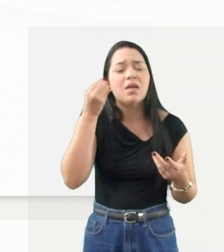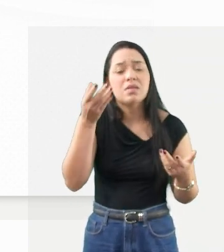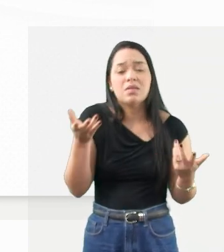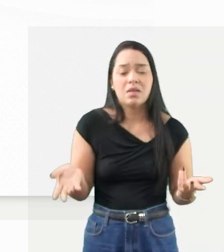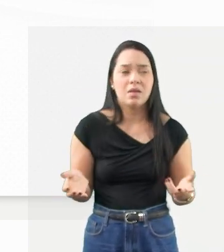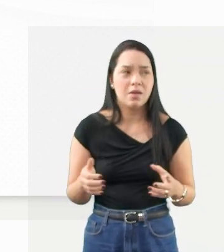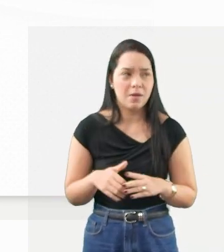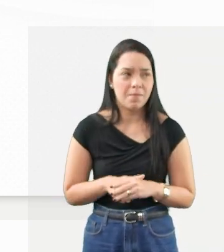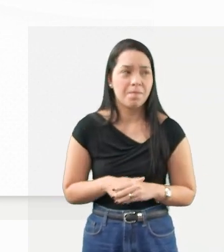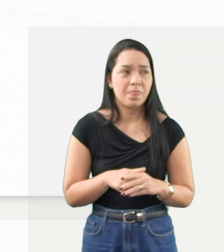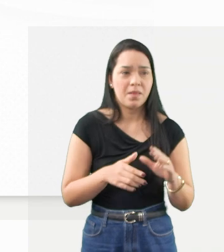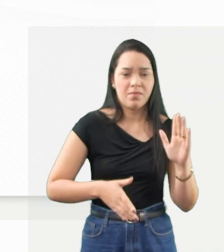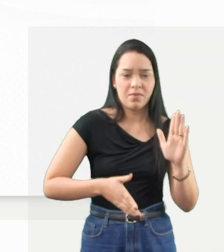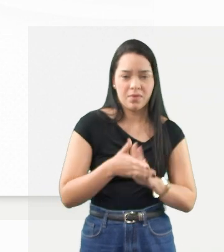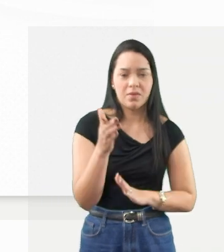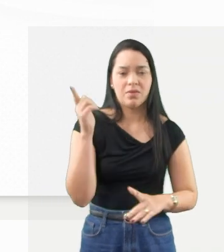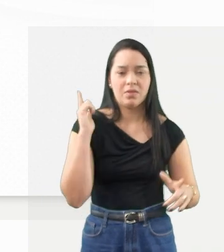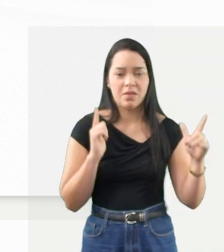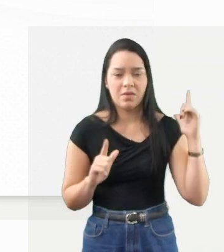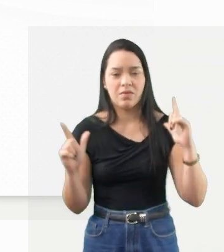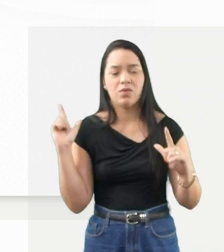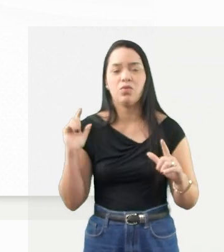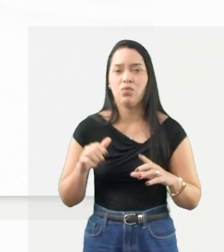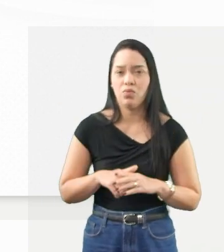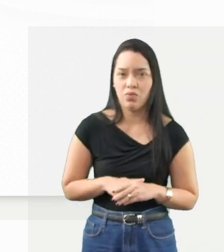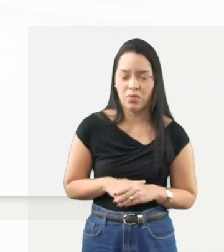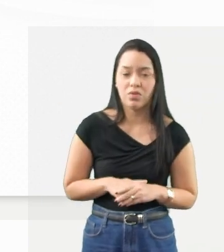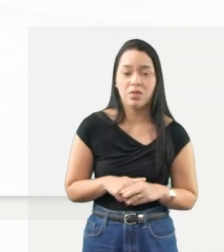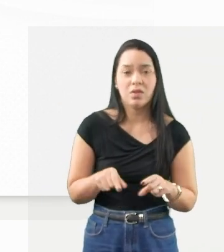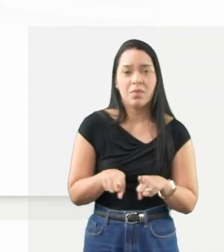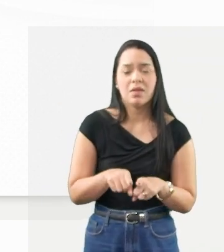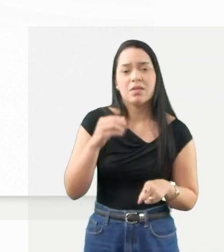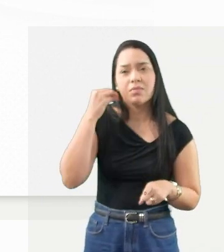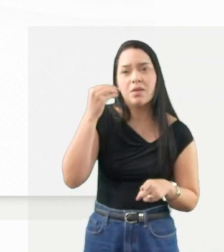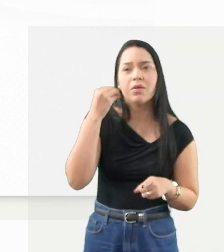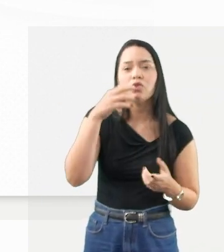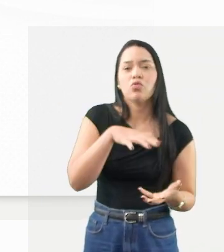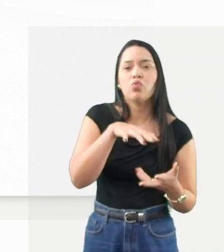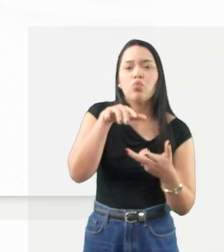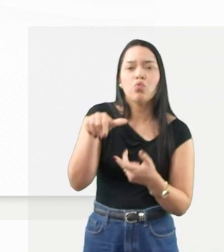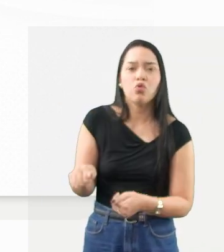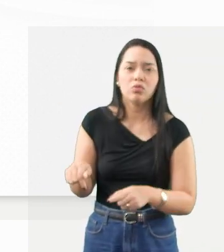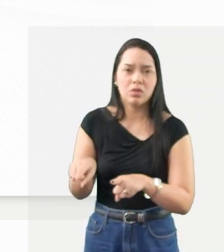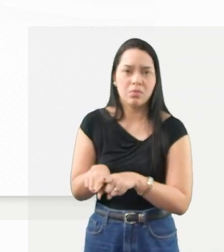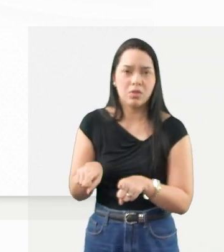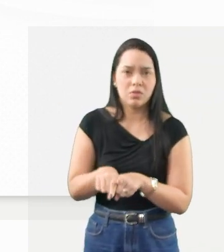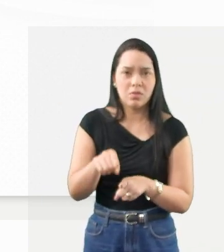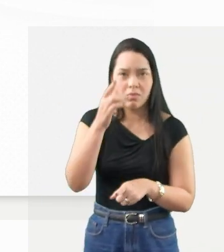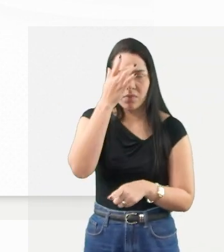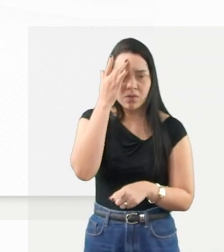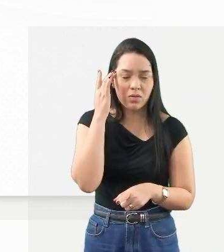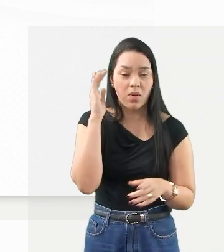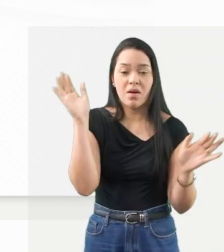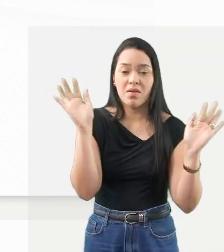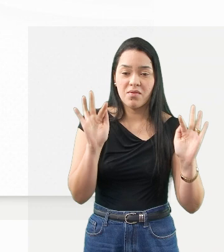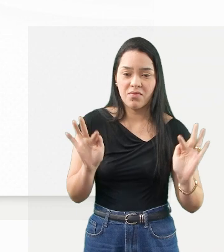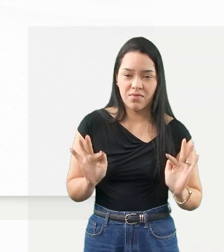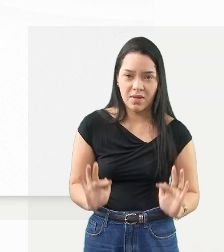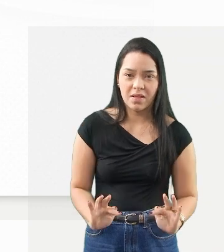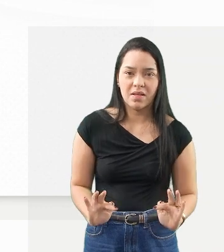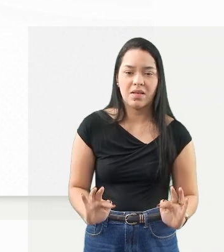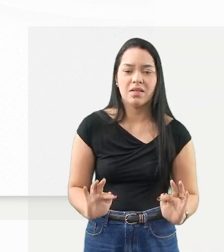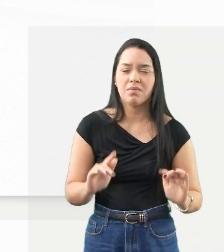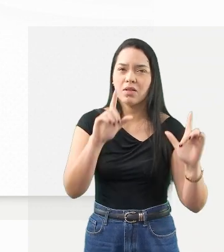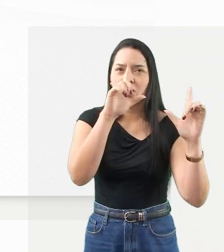essas? Viagens e aventura, experimente o mundo. E aqui eu tenho uma imagem de uma pessoa ali muito feliz,